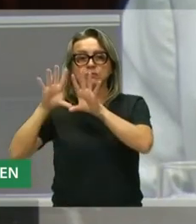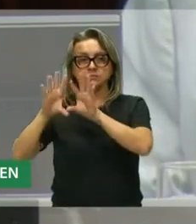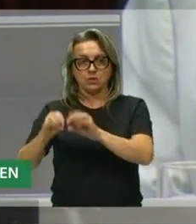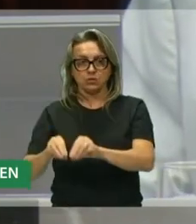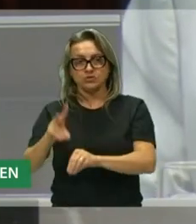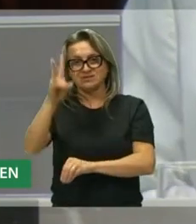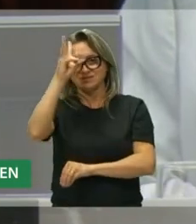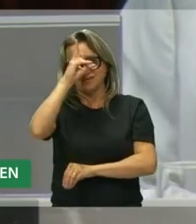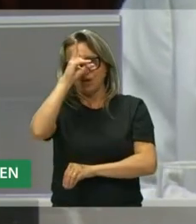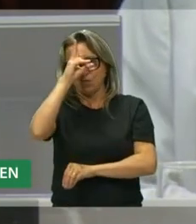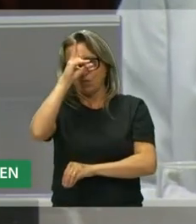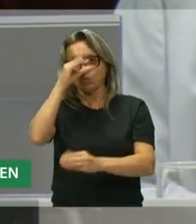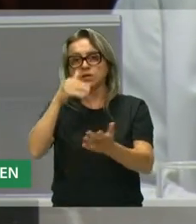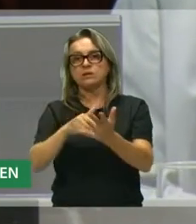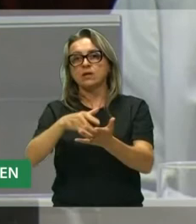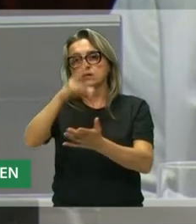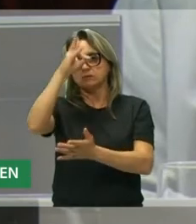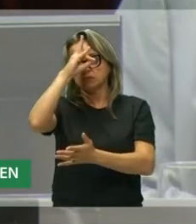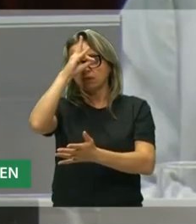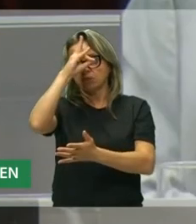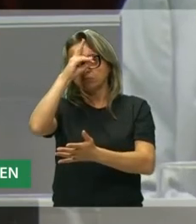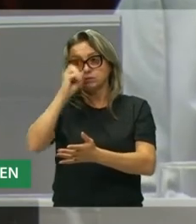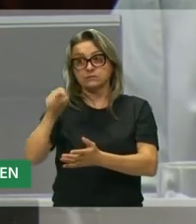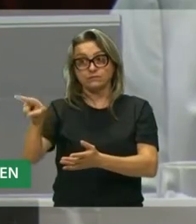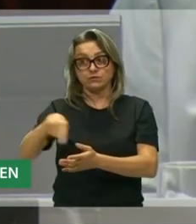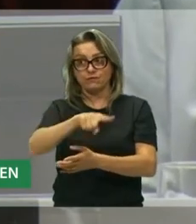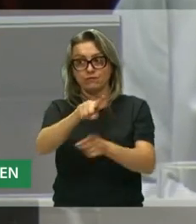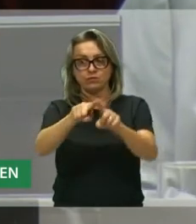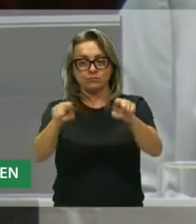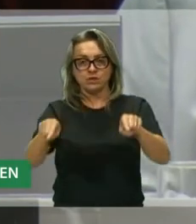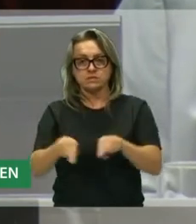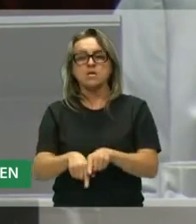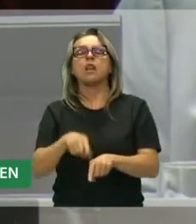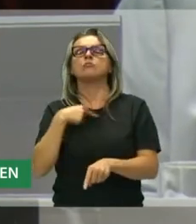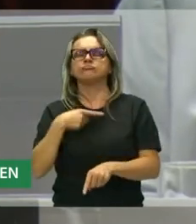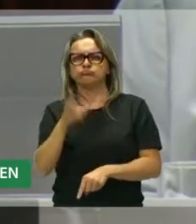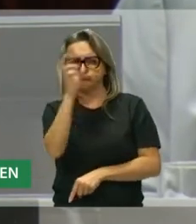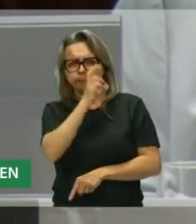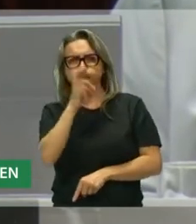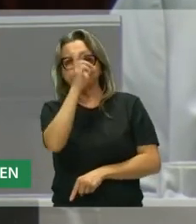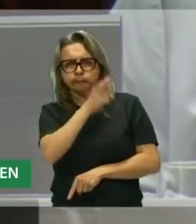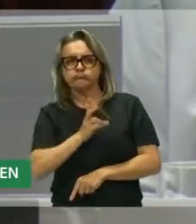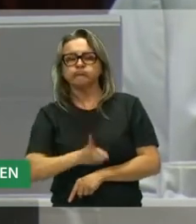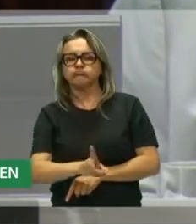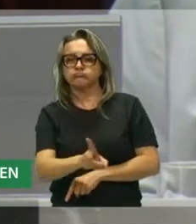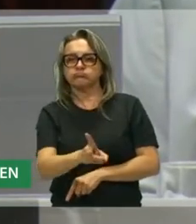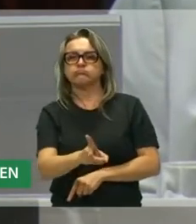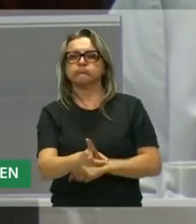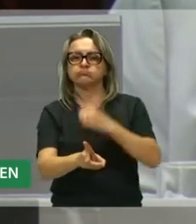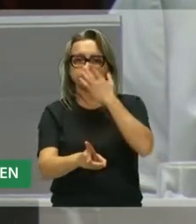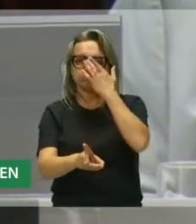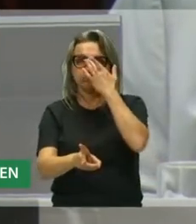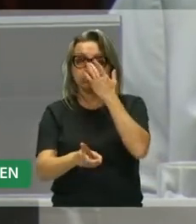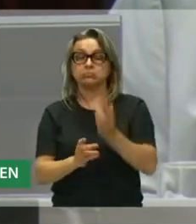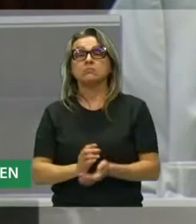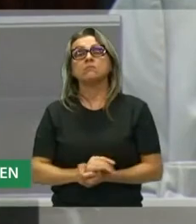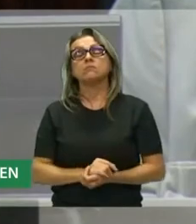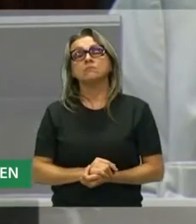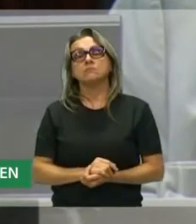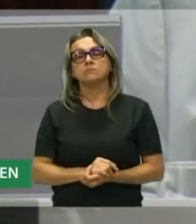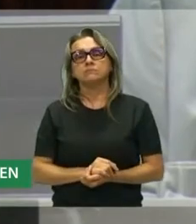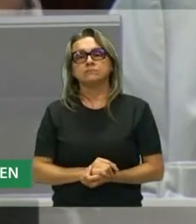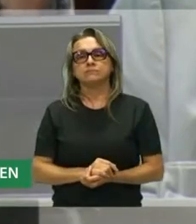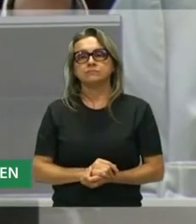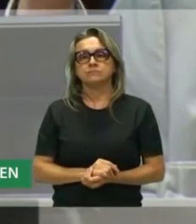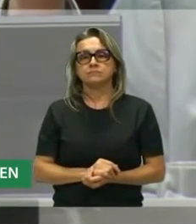você vai ver na minha mesa a demanda de trabalho que nós temos em todos os segmentos, tá? Então, as ordens ali para servir. E é